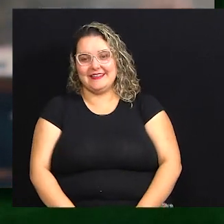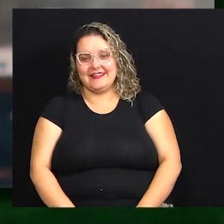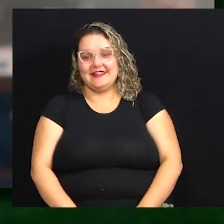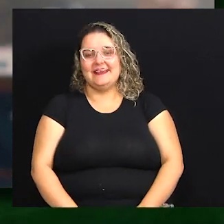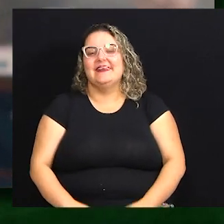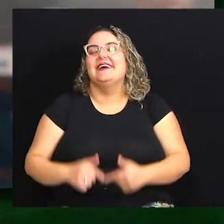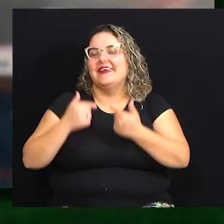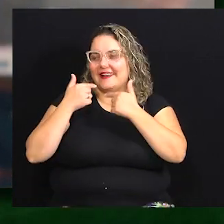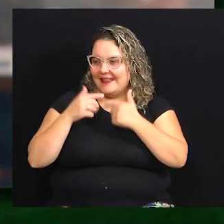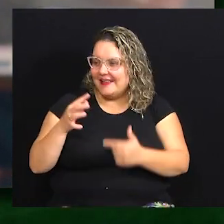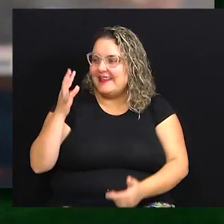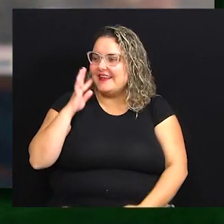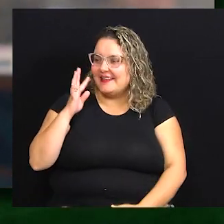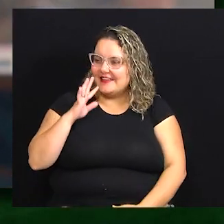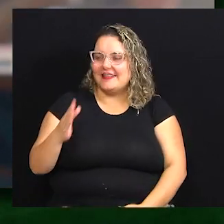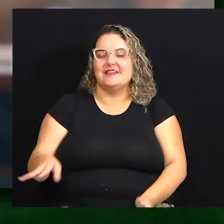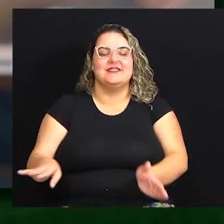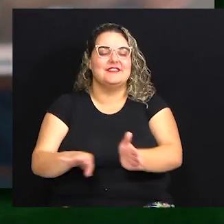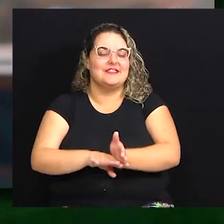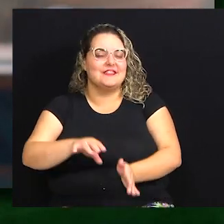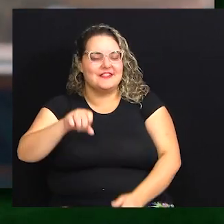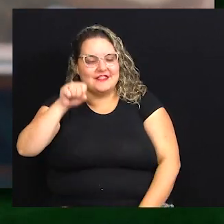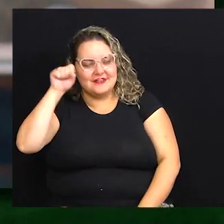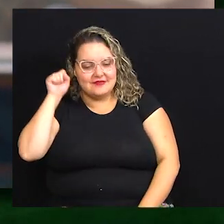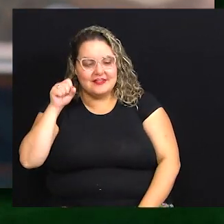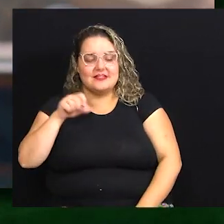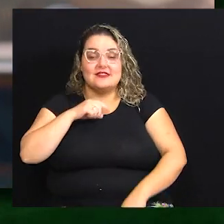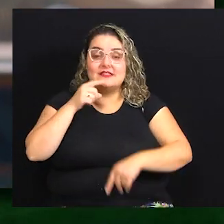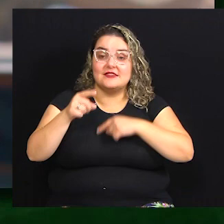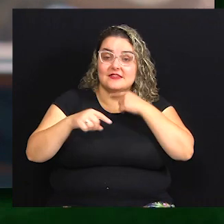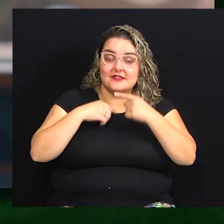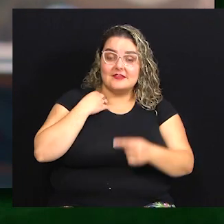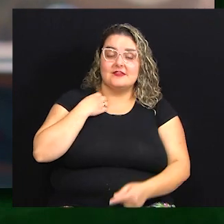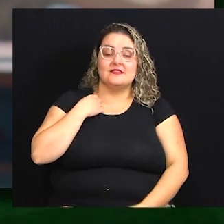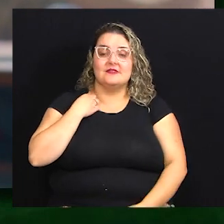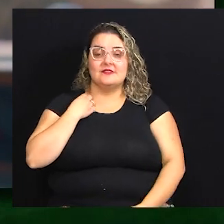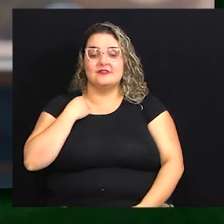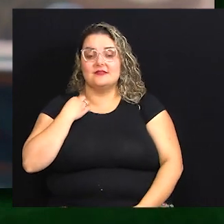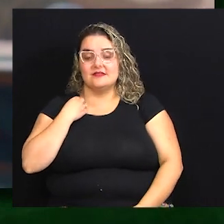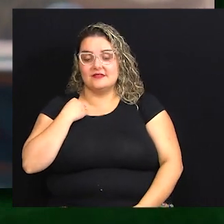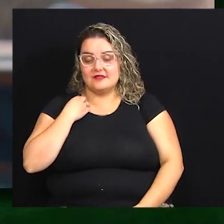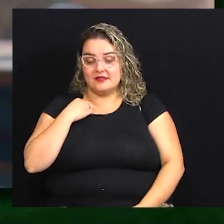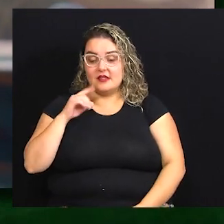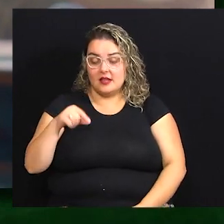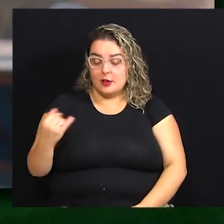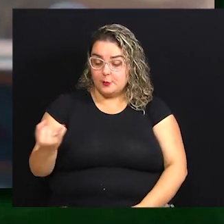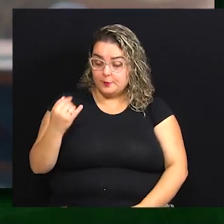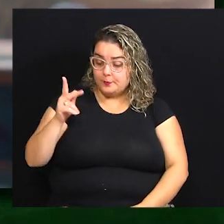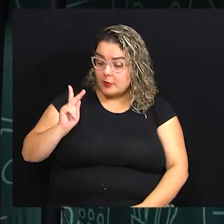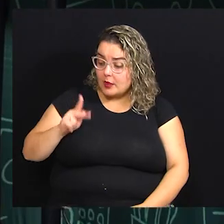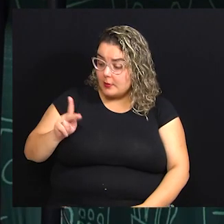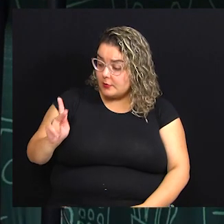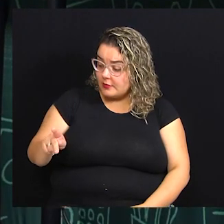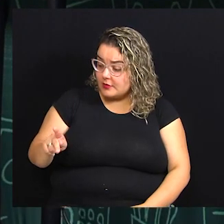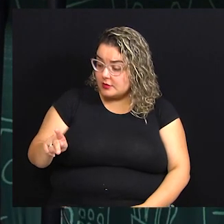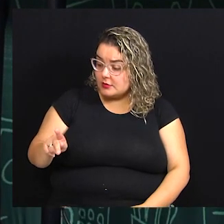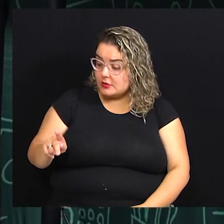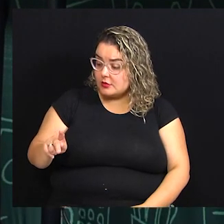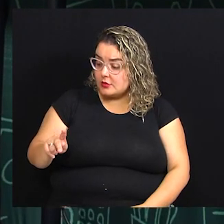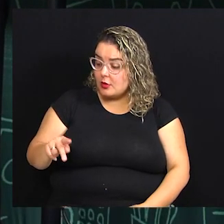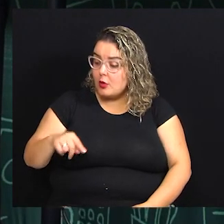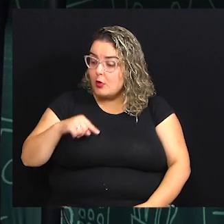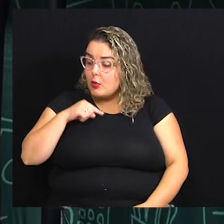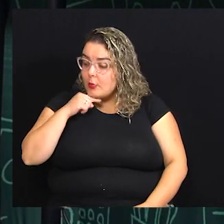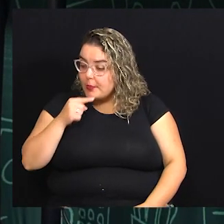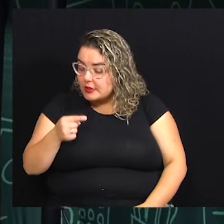Mas é muito legal, gente. Chegando o vestibular, essas dúvidas aí são extremamente importantes. Ô, professor, deixa eu tirar uma